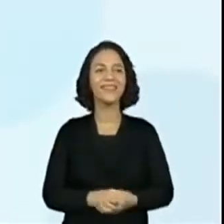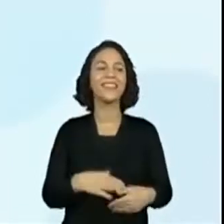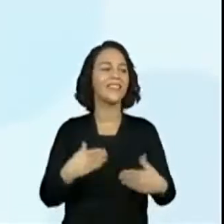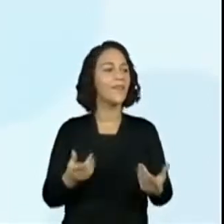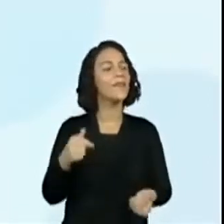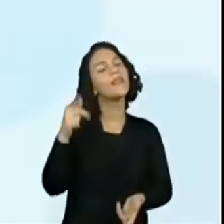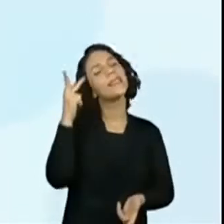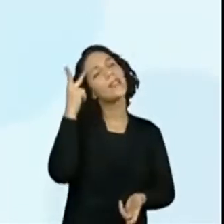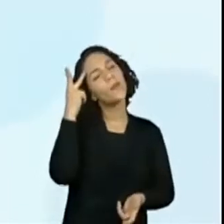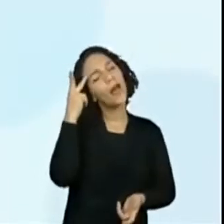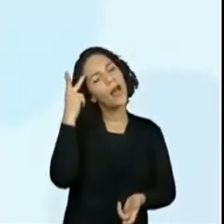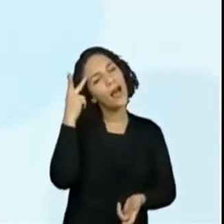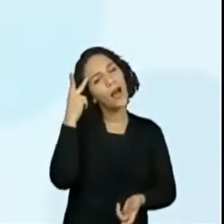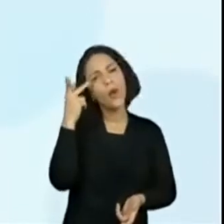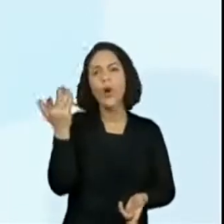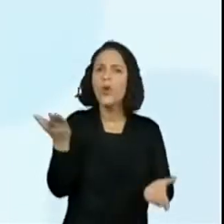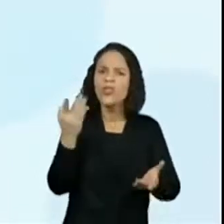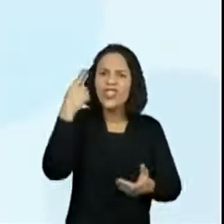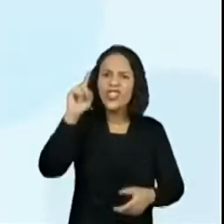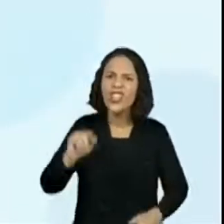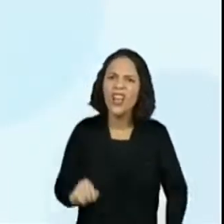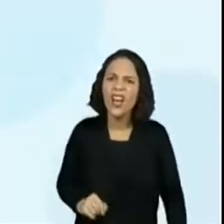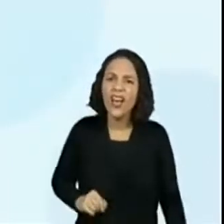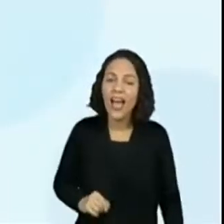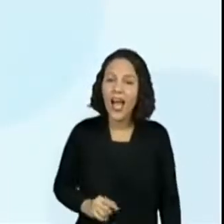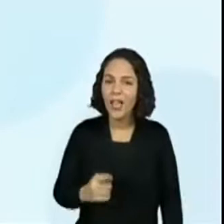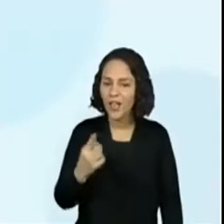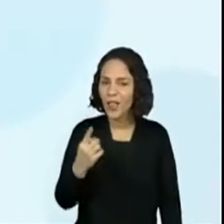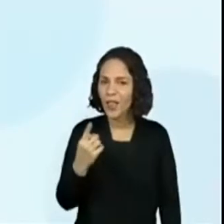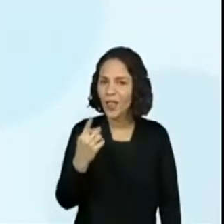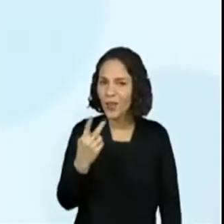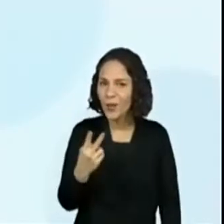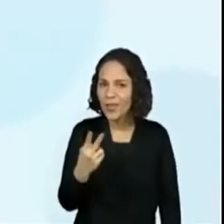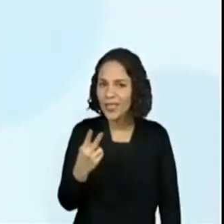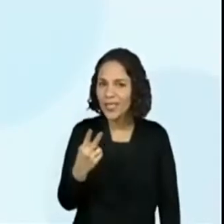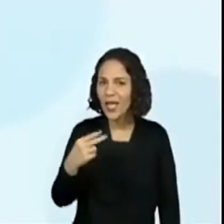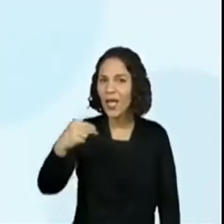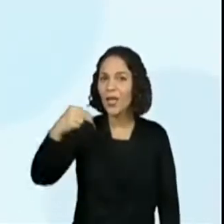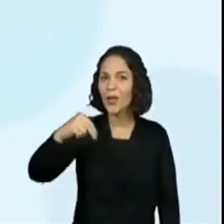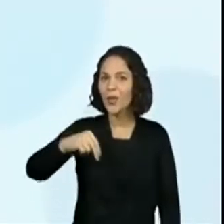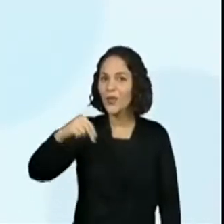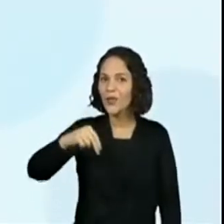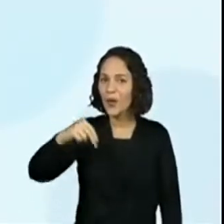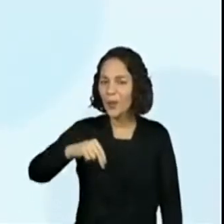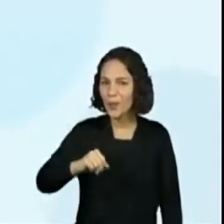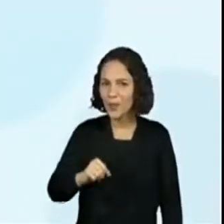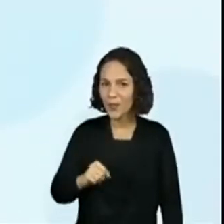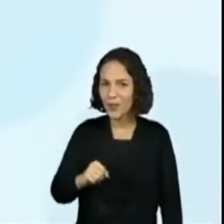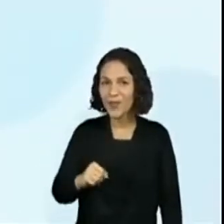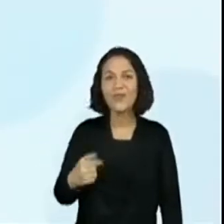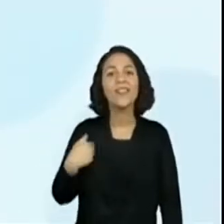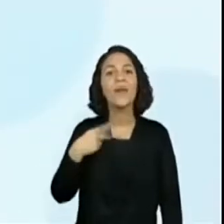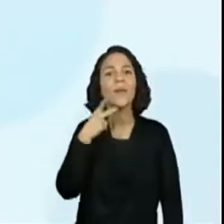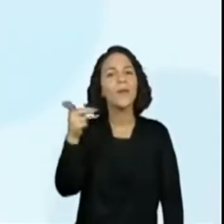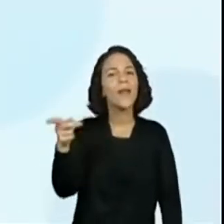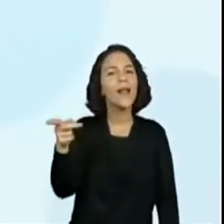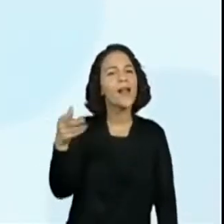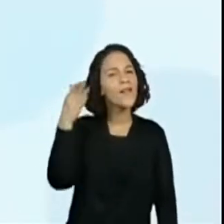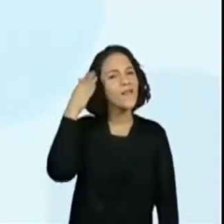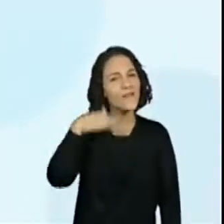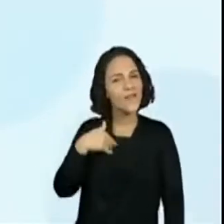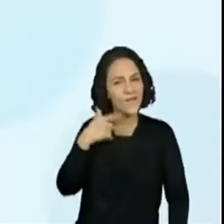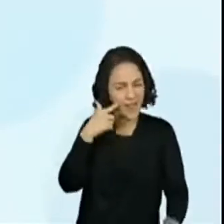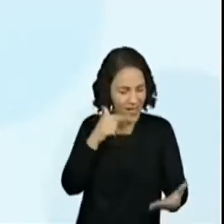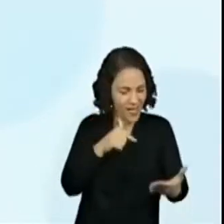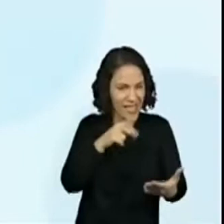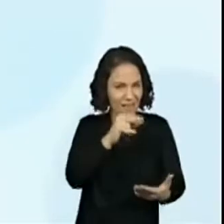Estamos aqui em São Paulo. Que dia é hoje, Fran? 12 de novembro. Eu fiz questão porque ela estava ali. Vou olhar o dia porque